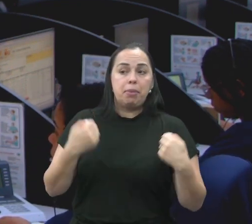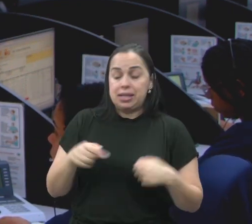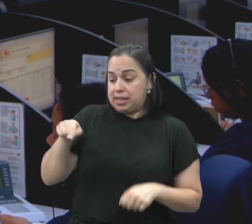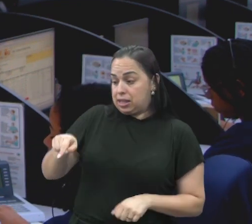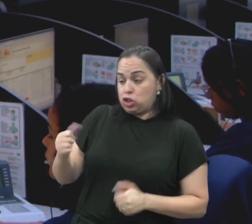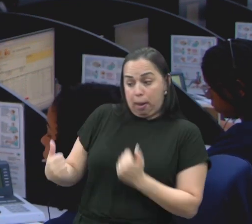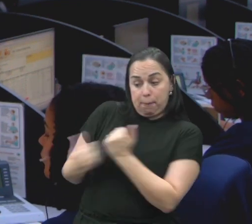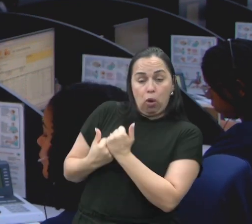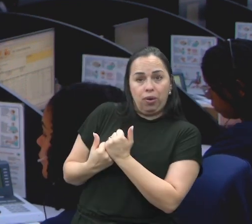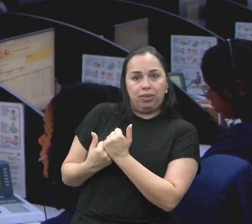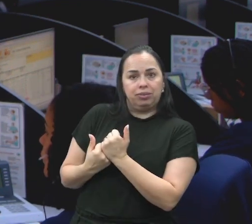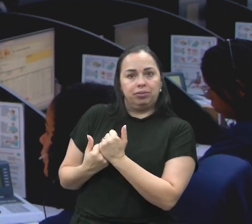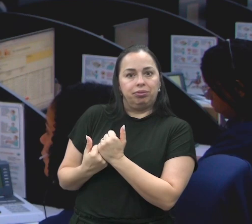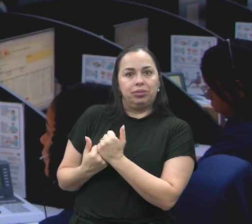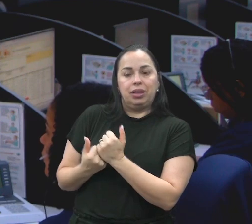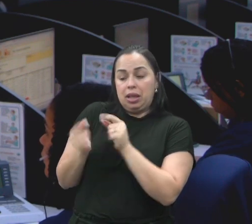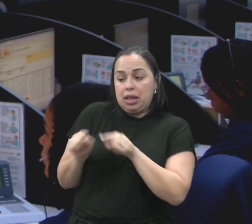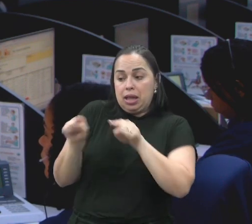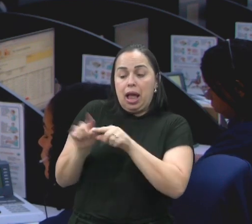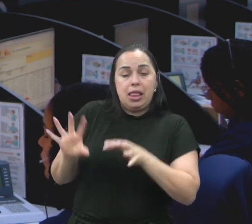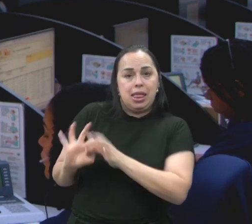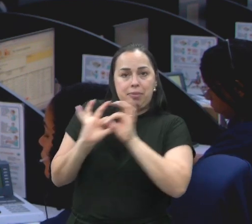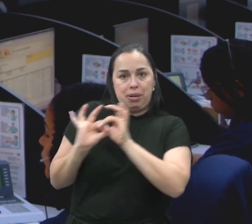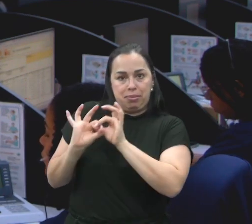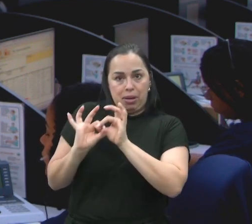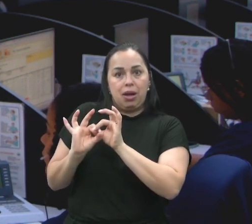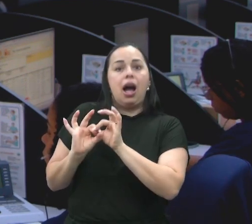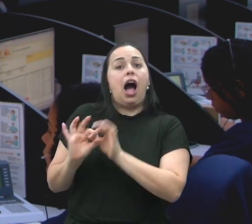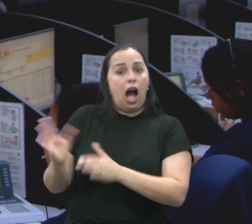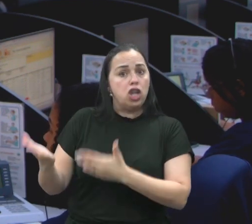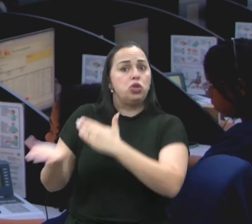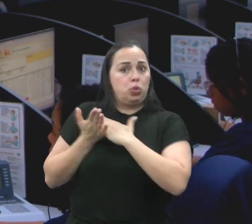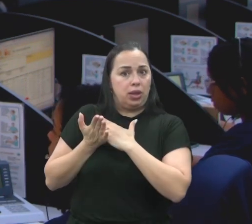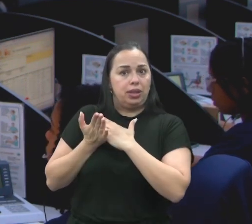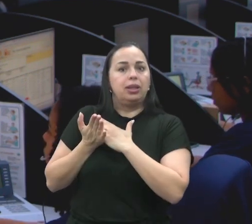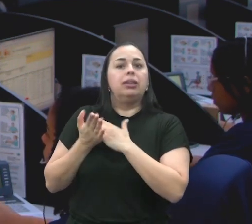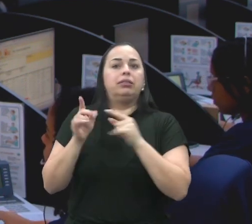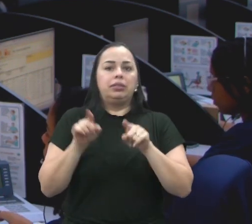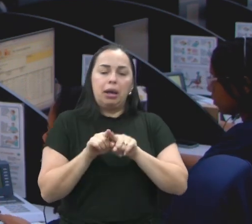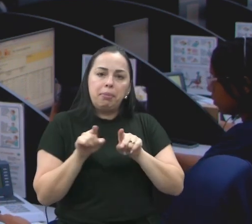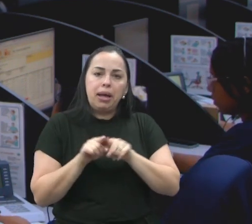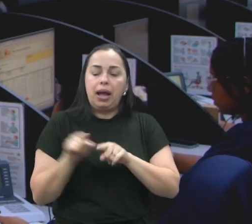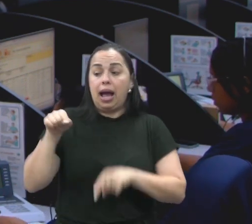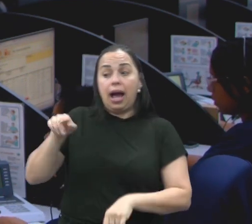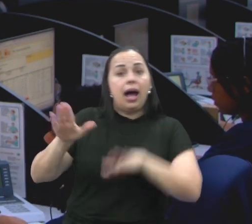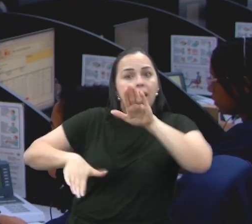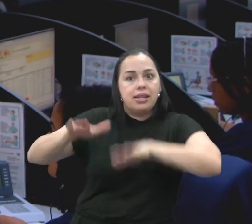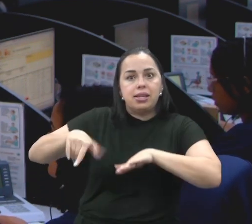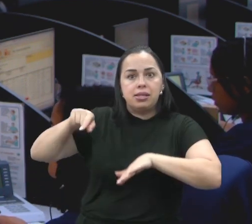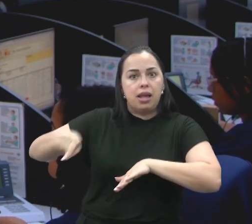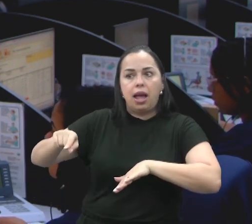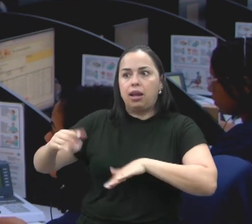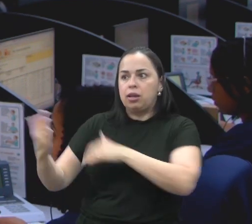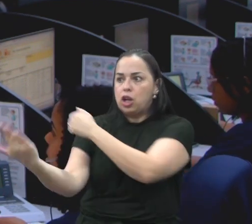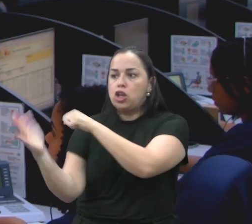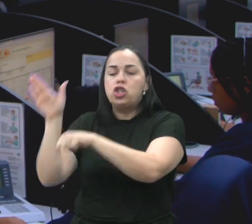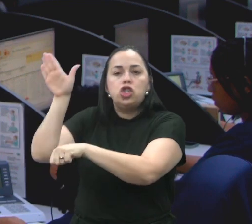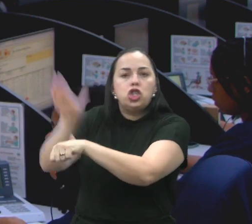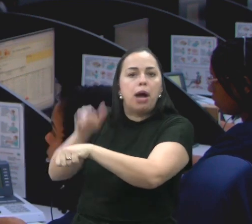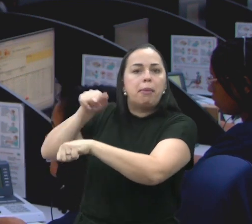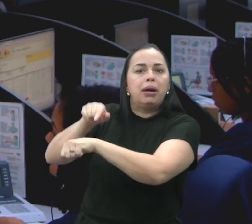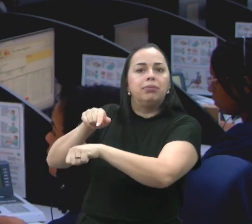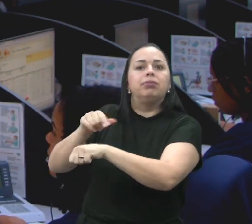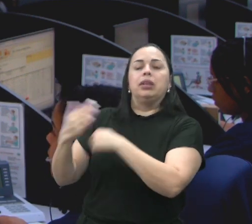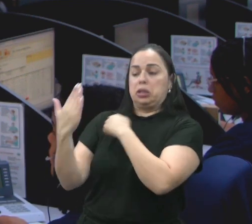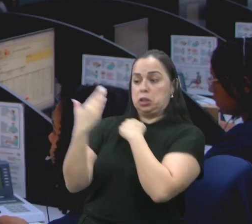a gente precisa do apoio da Polícia Militar, essa integração, isso ajuda muito. E vice-versa também, às vezes a Polícia Militar, que tem um efetivo